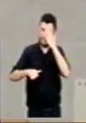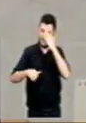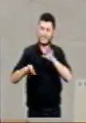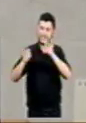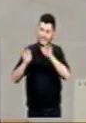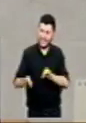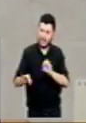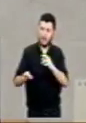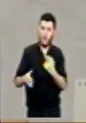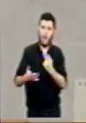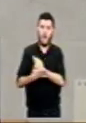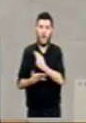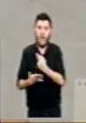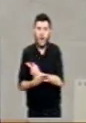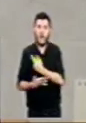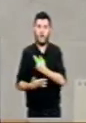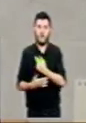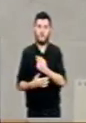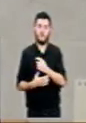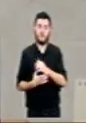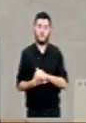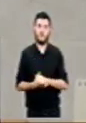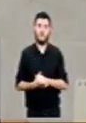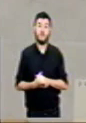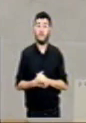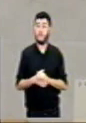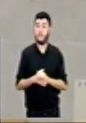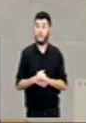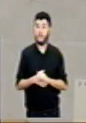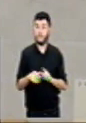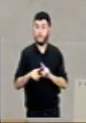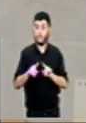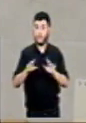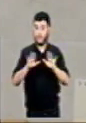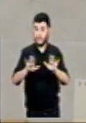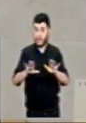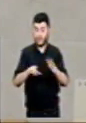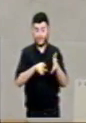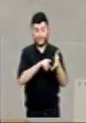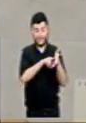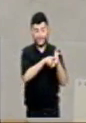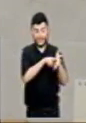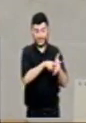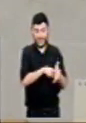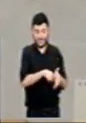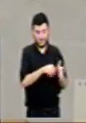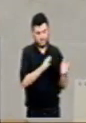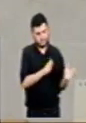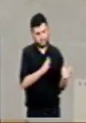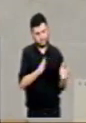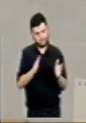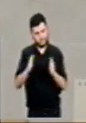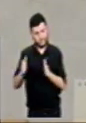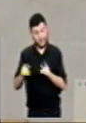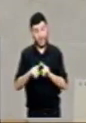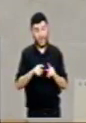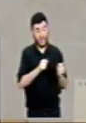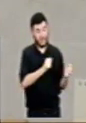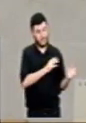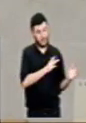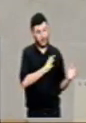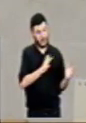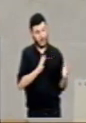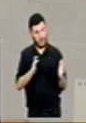Nesta fase da investigação, O juiz da 10ª Vara do